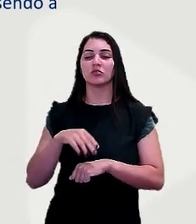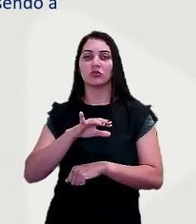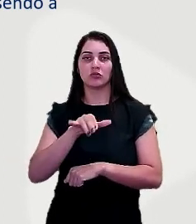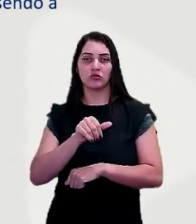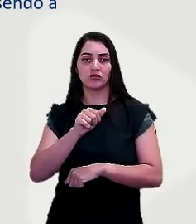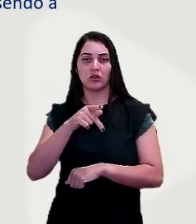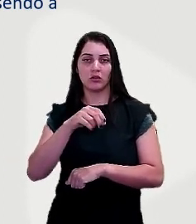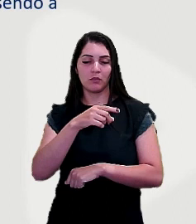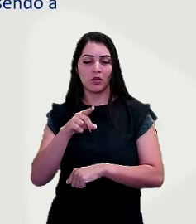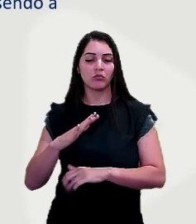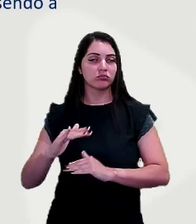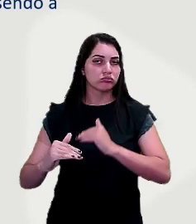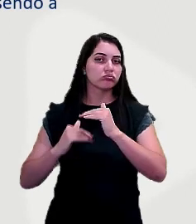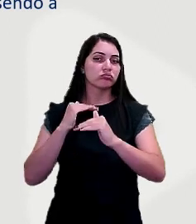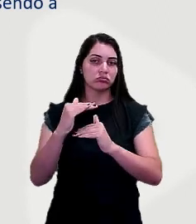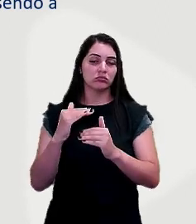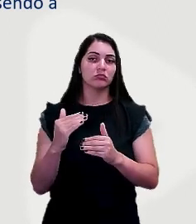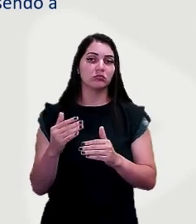que têm